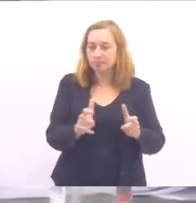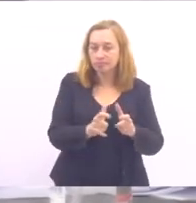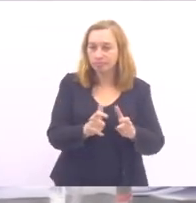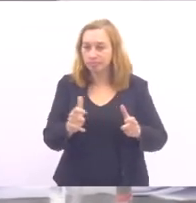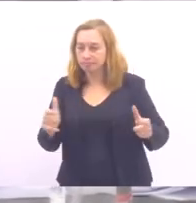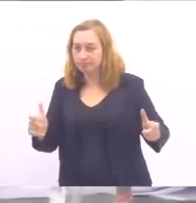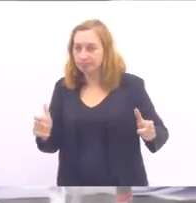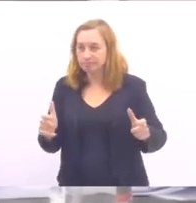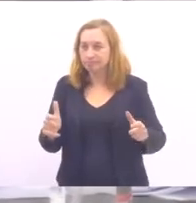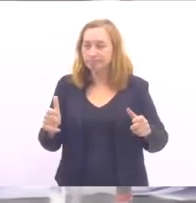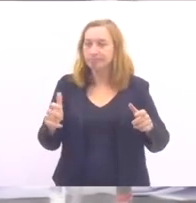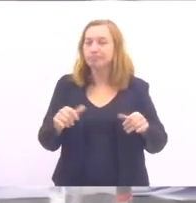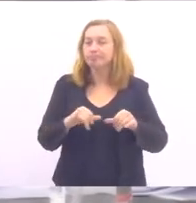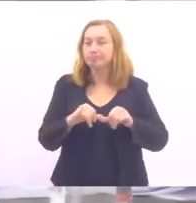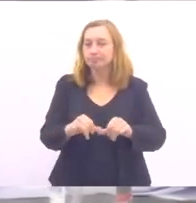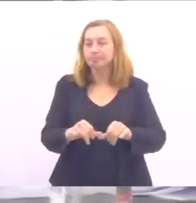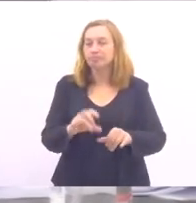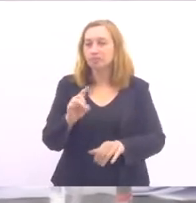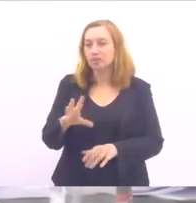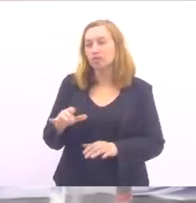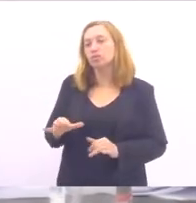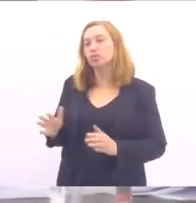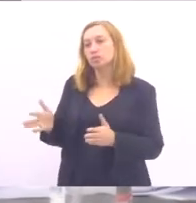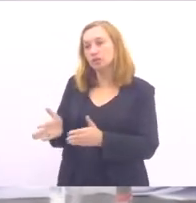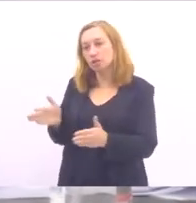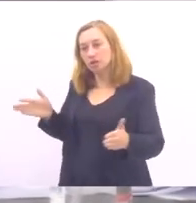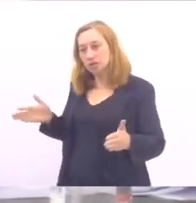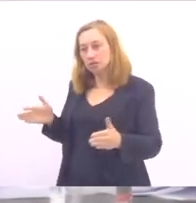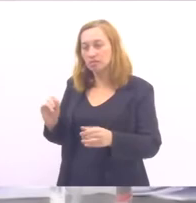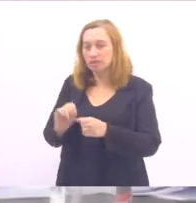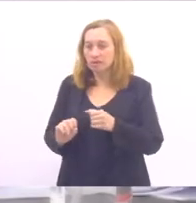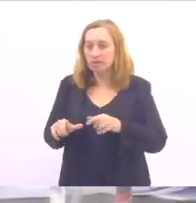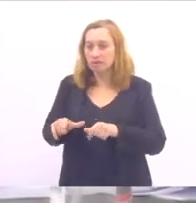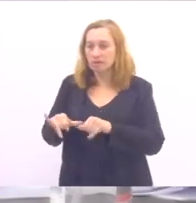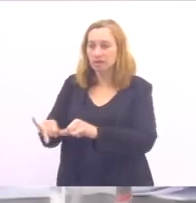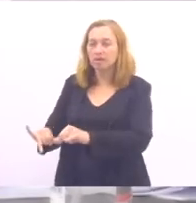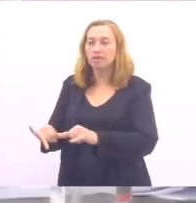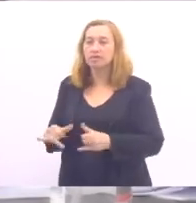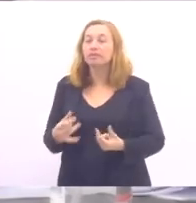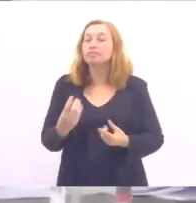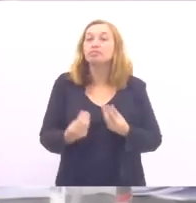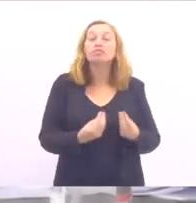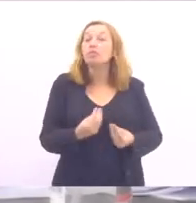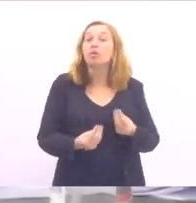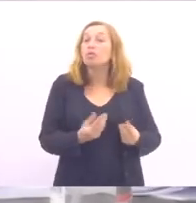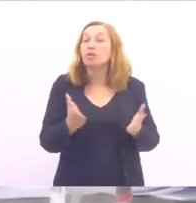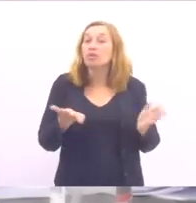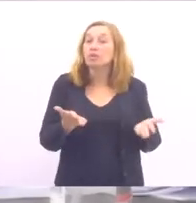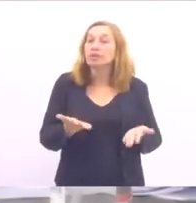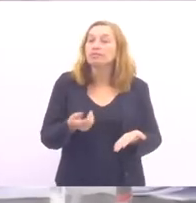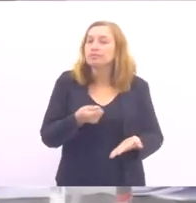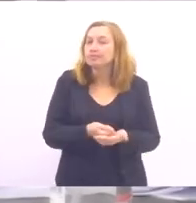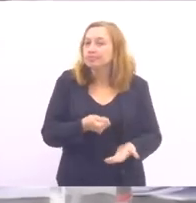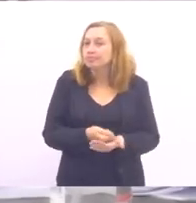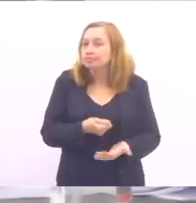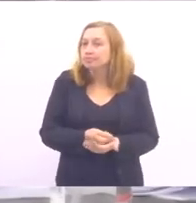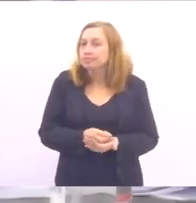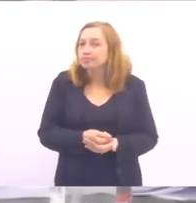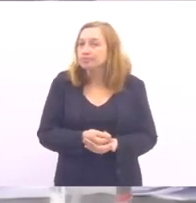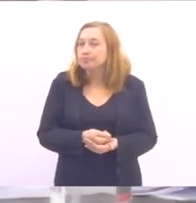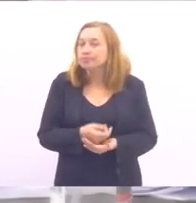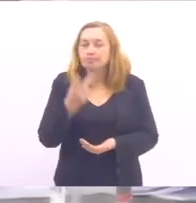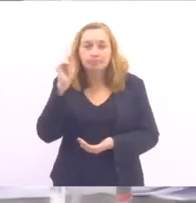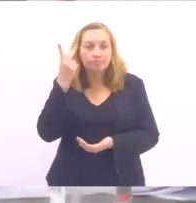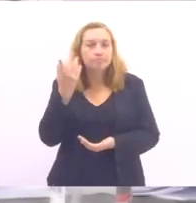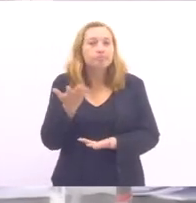que bastava fazer no grande, né? Porque era... Como é que está isso agora? Tem alguém cobrando essa história? Os